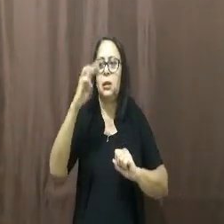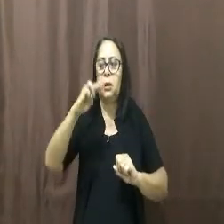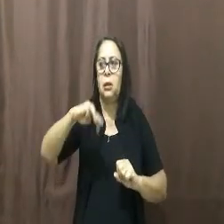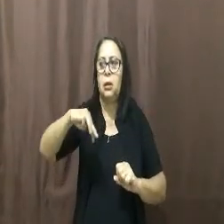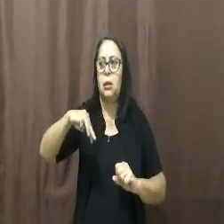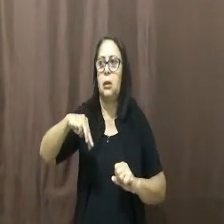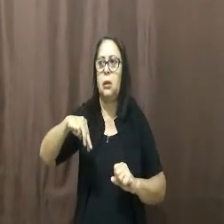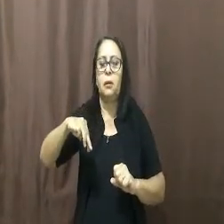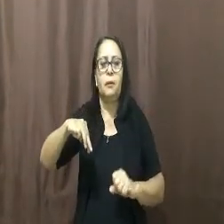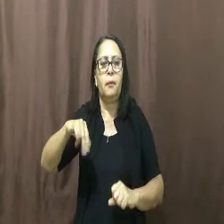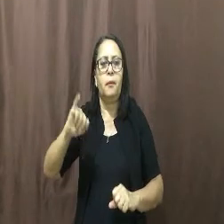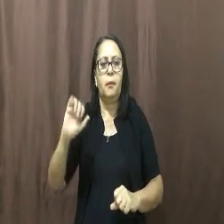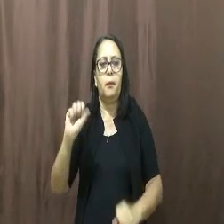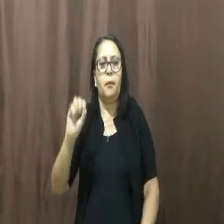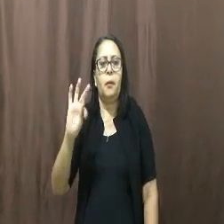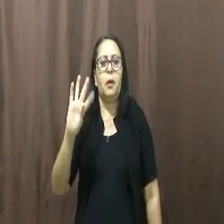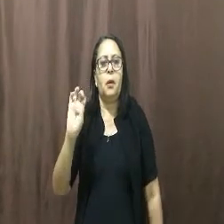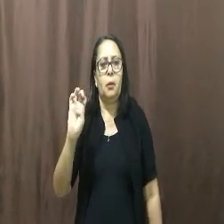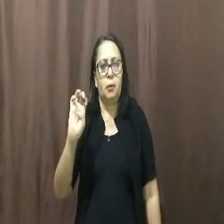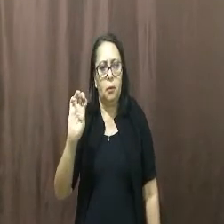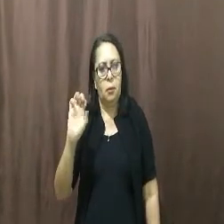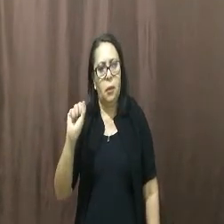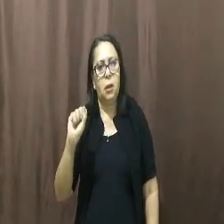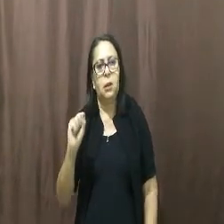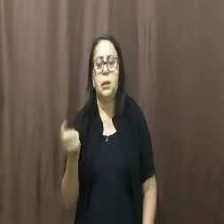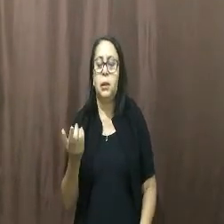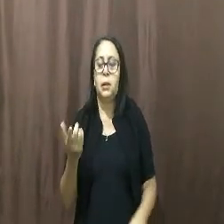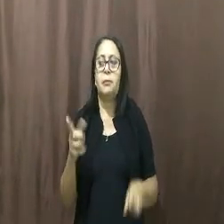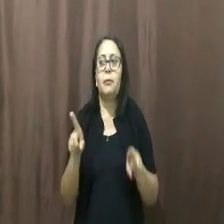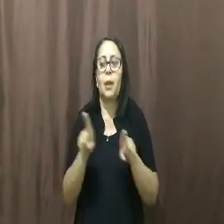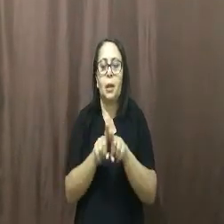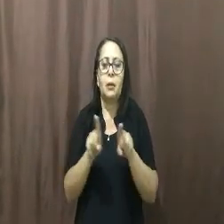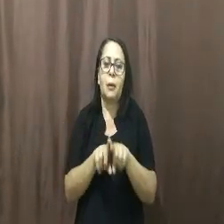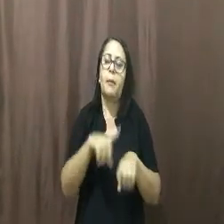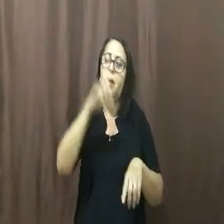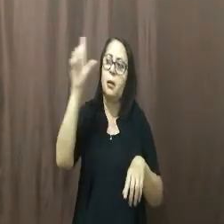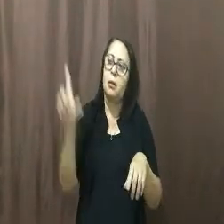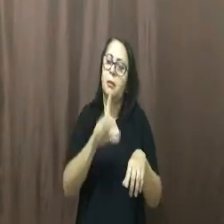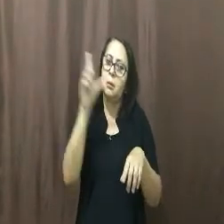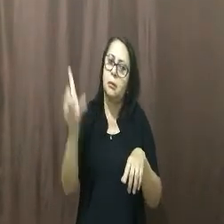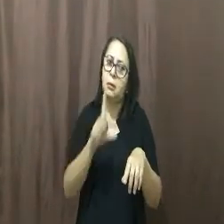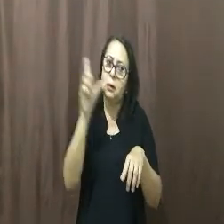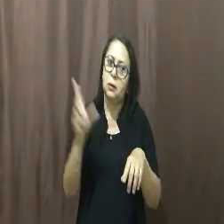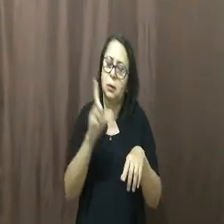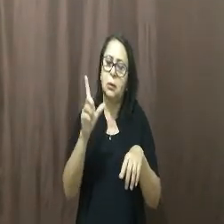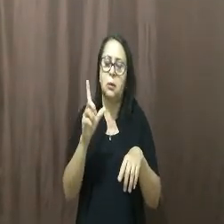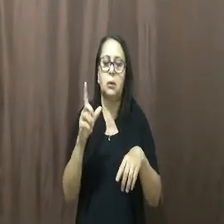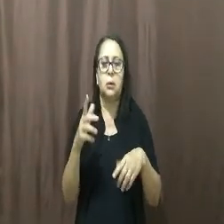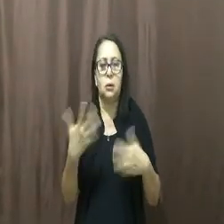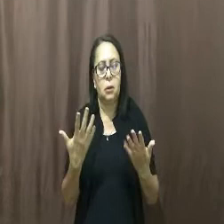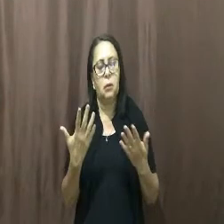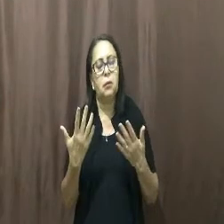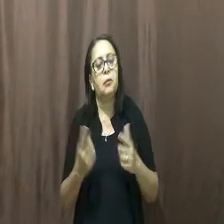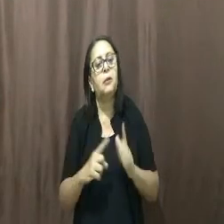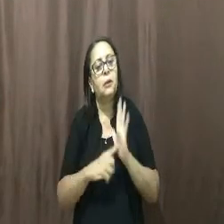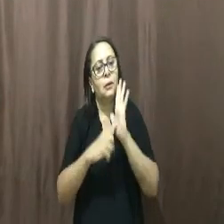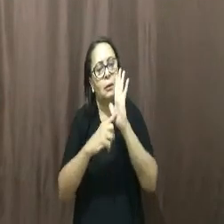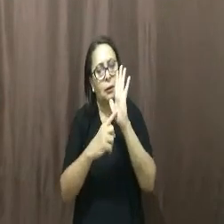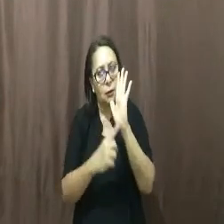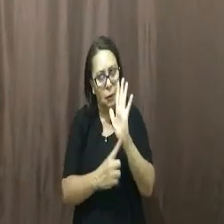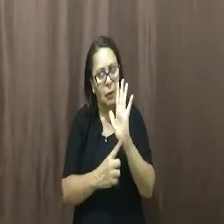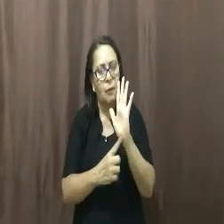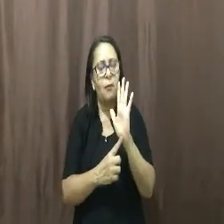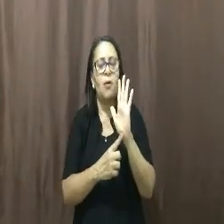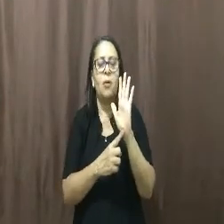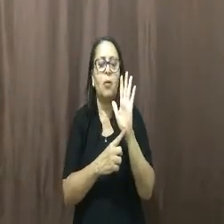né, e aí, exatamente. Porque a literatura vem também falar, vem denunciar, né, toda